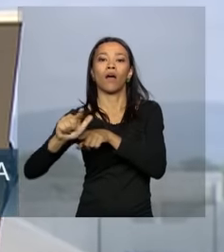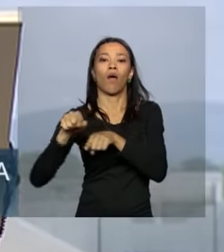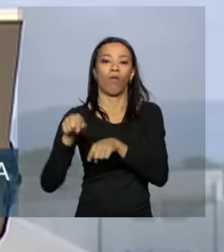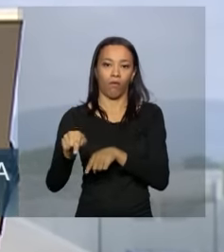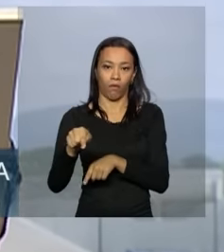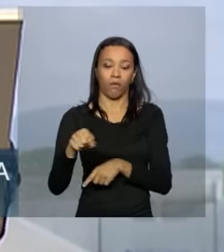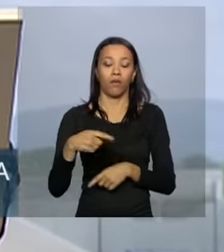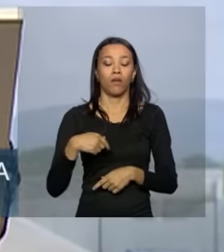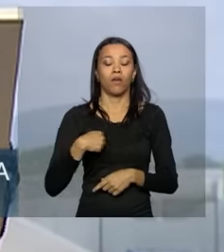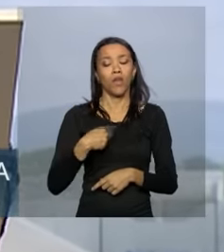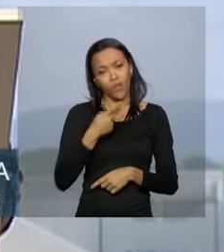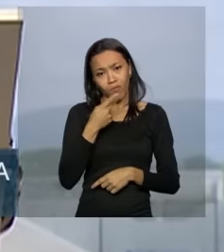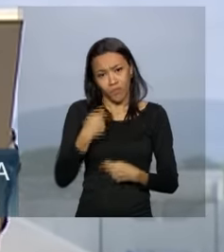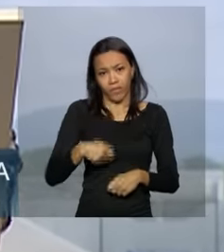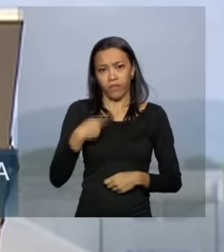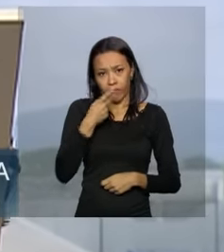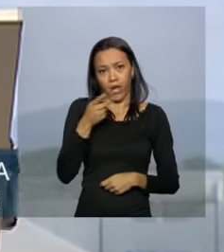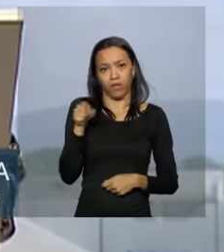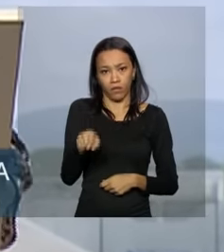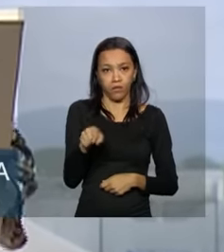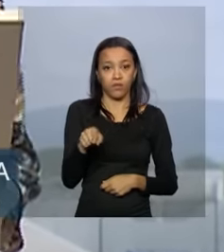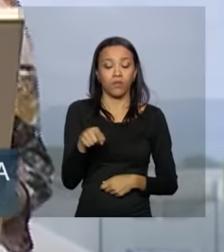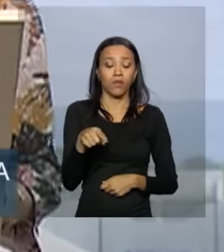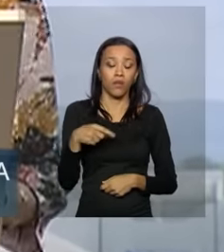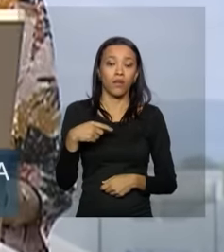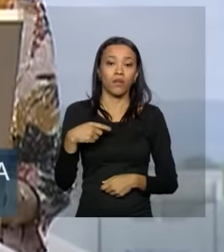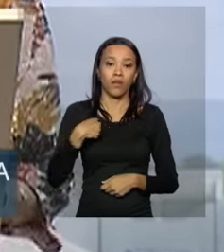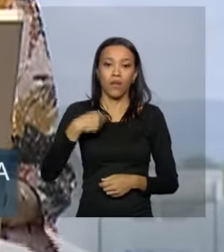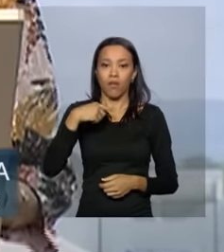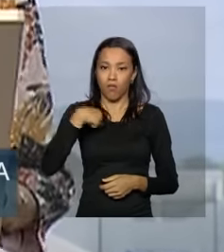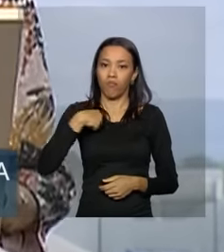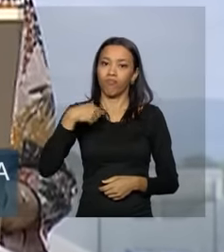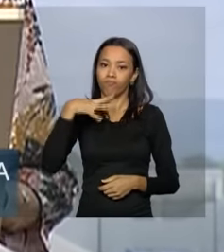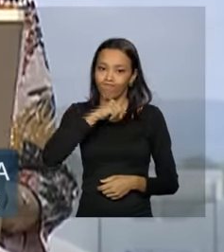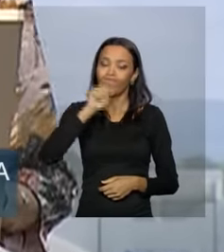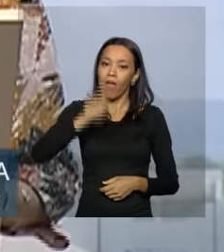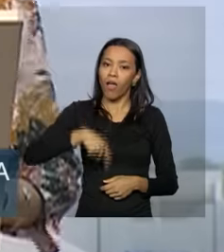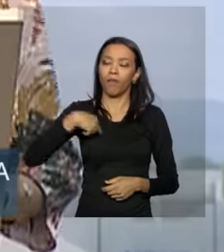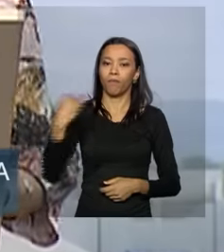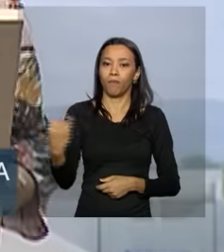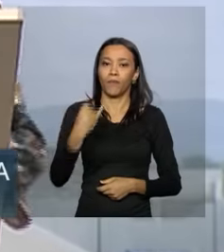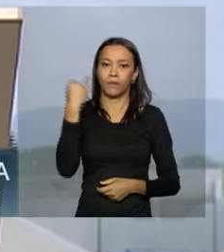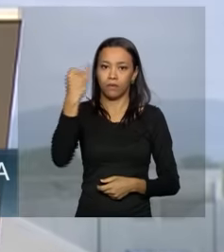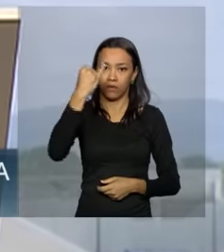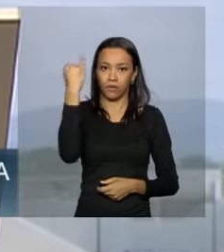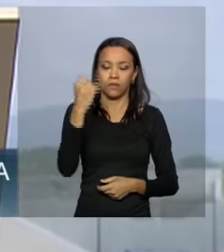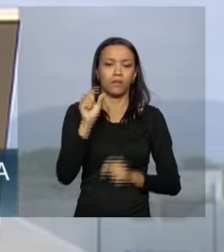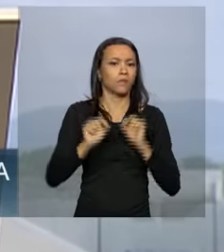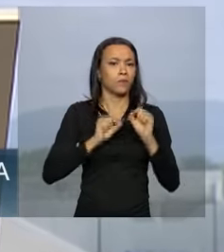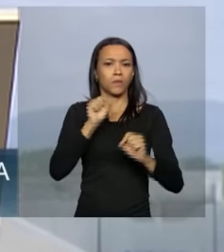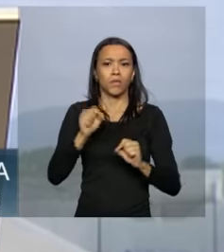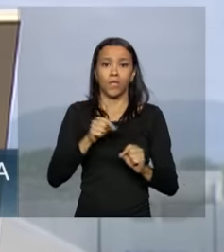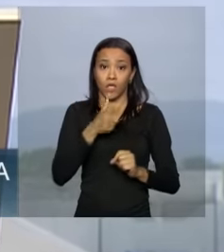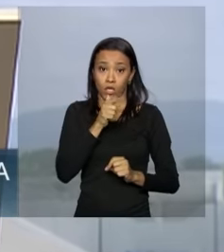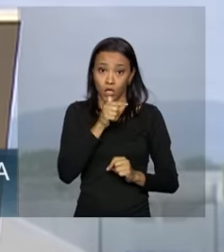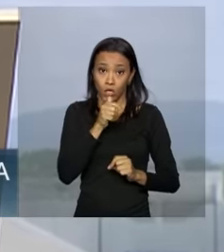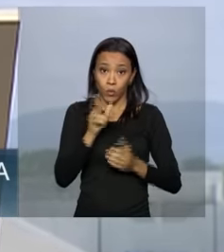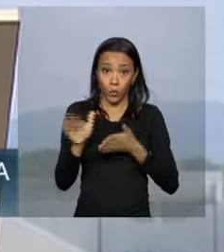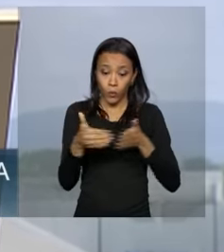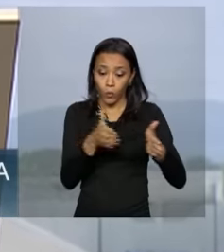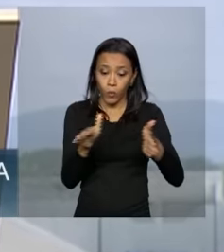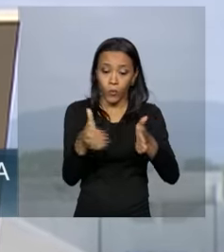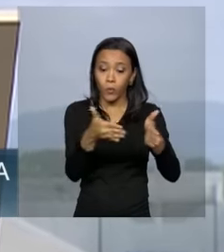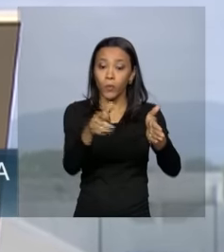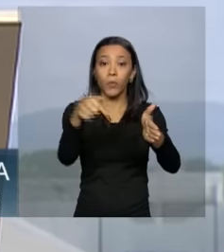eu considero muito importante para todos nós que o rio tenha